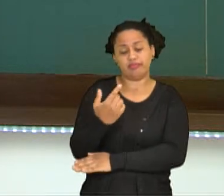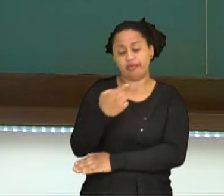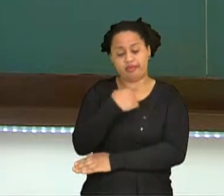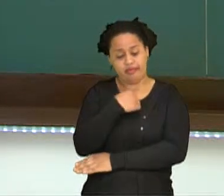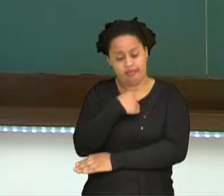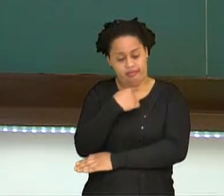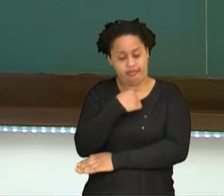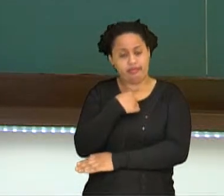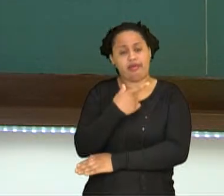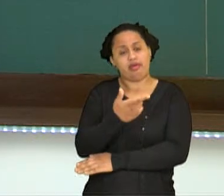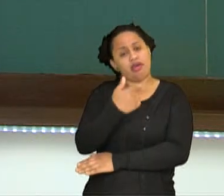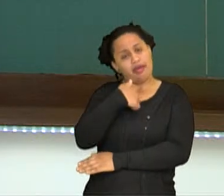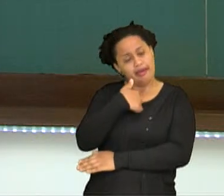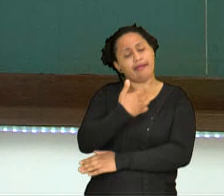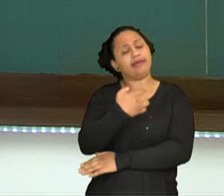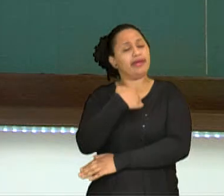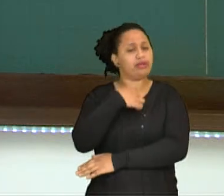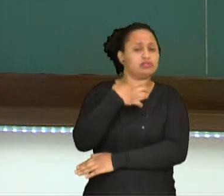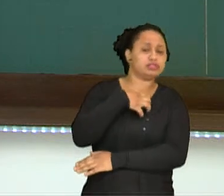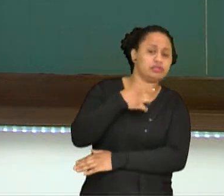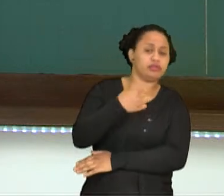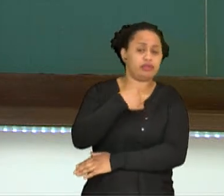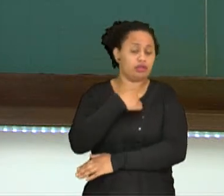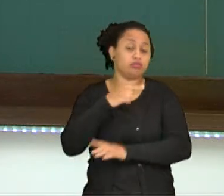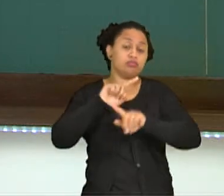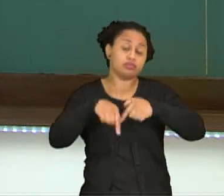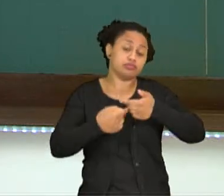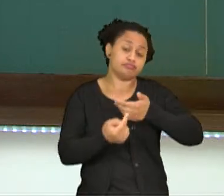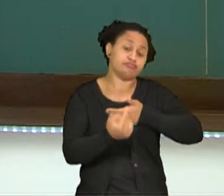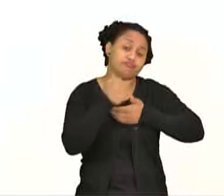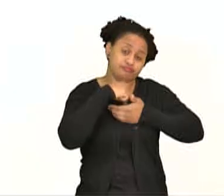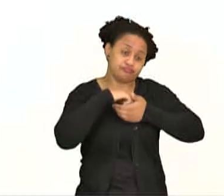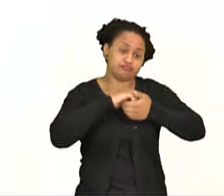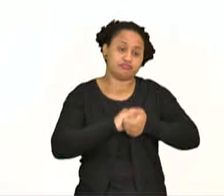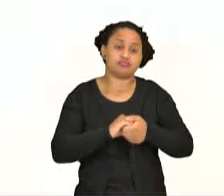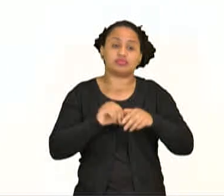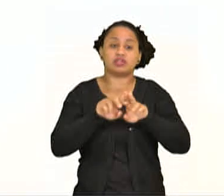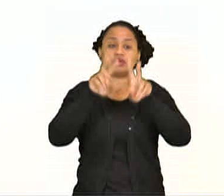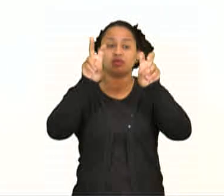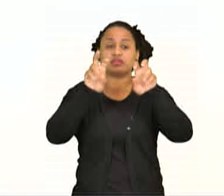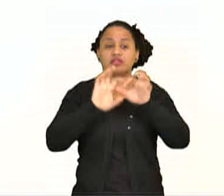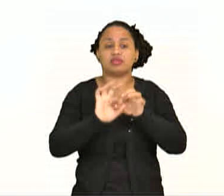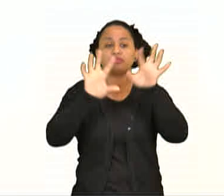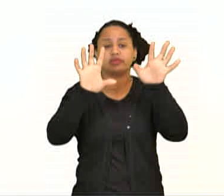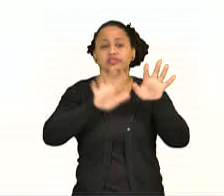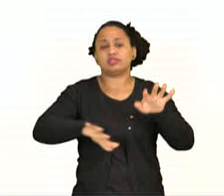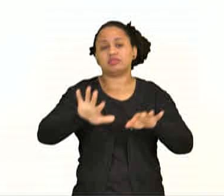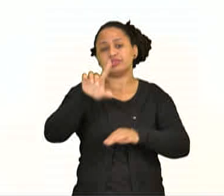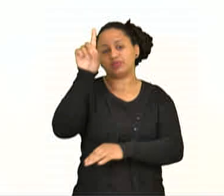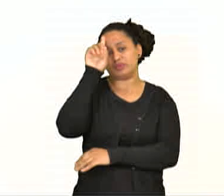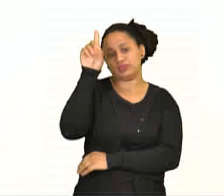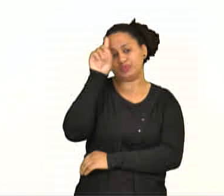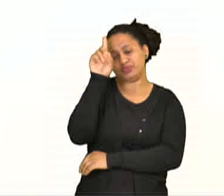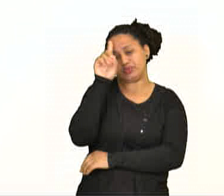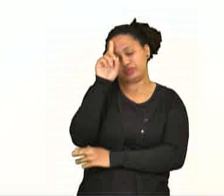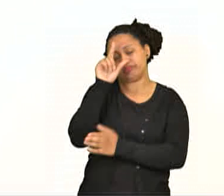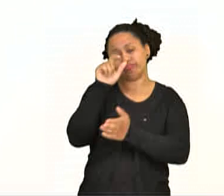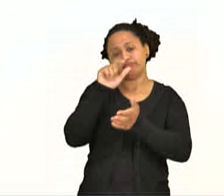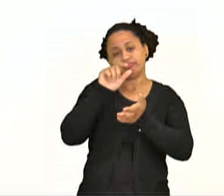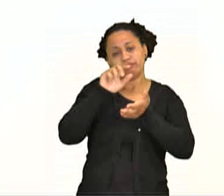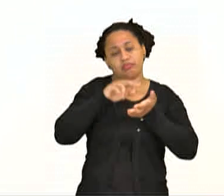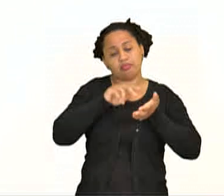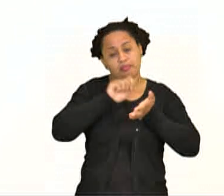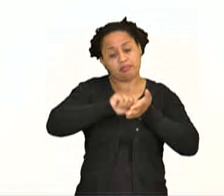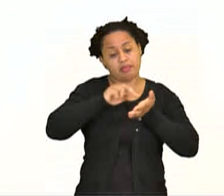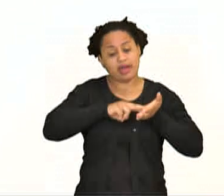do singular, eu, subjetivo, né? Por isso que é subjetivo. O tema livre, ou seja, fatos do cotidiano. Uma carta pessoal,